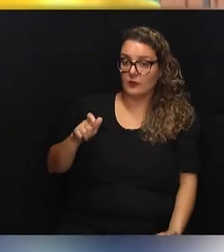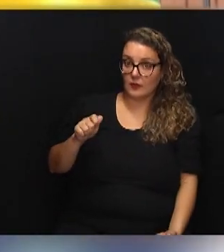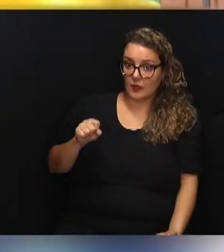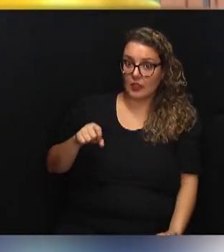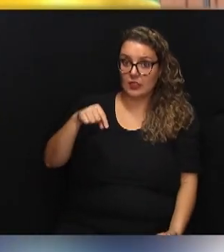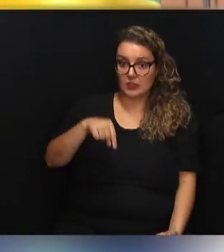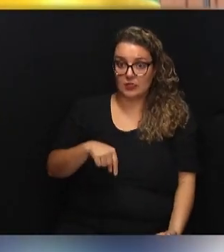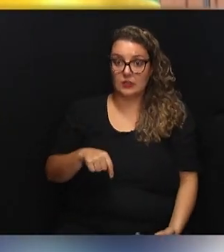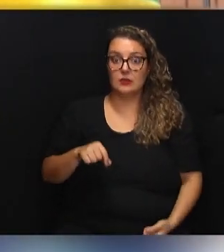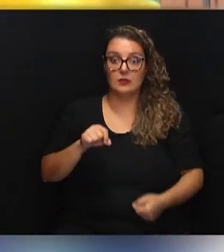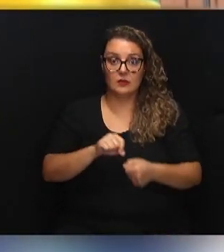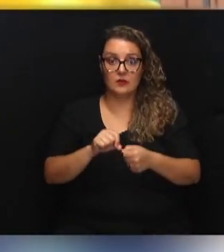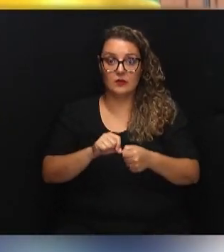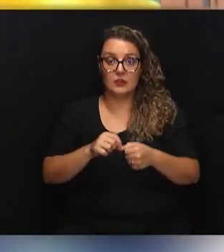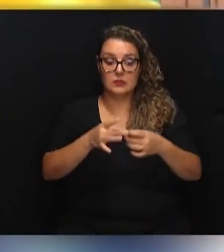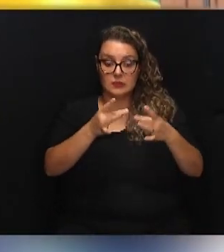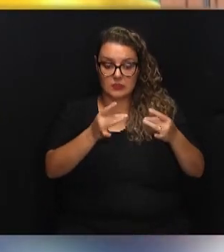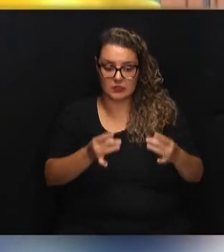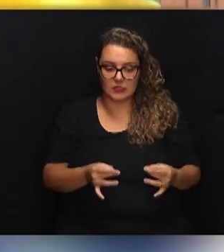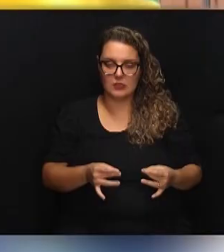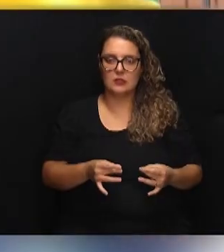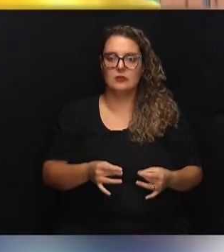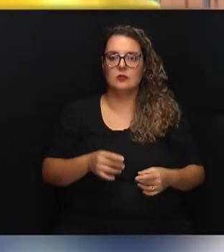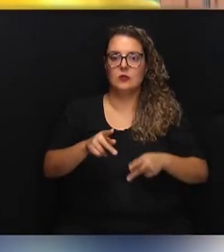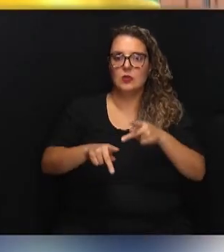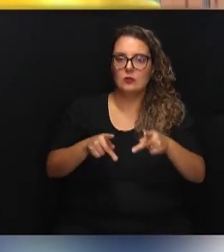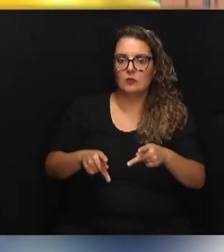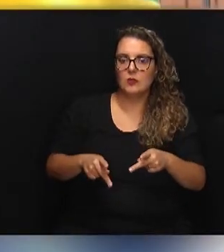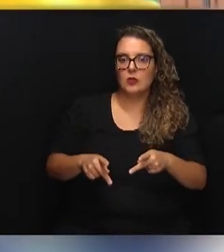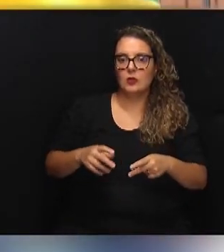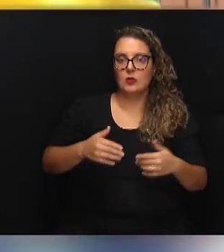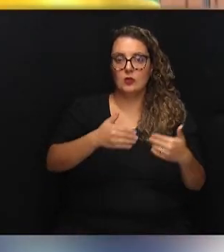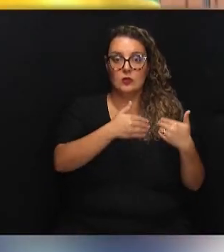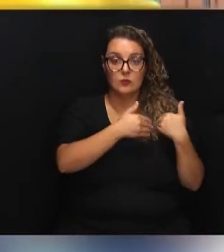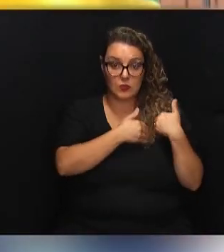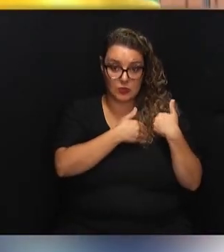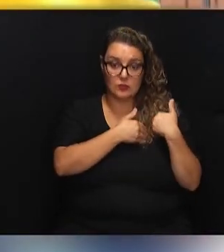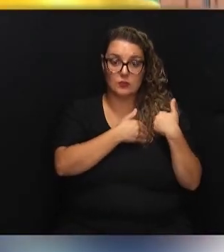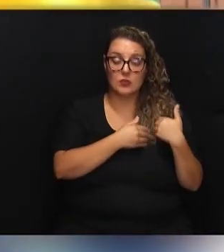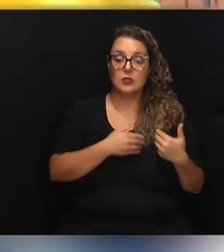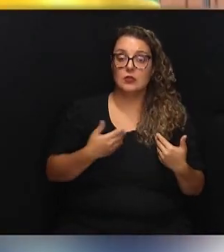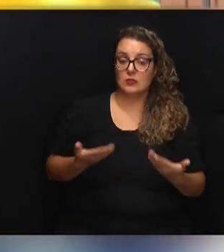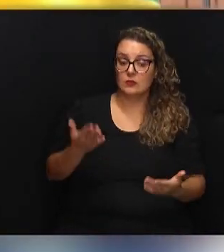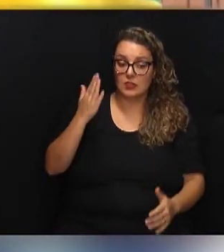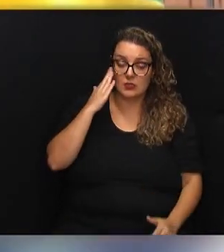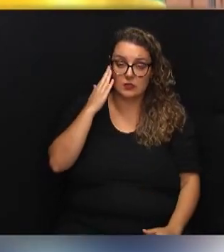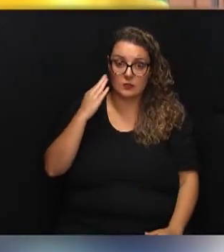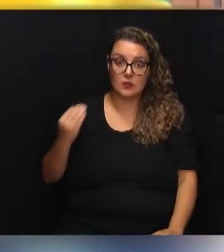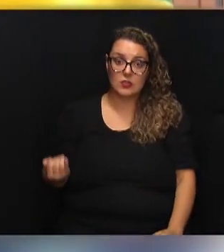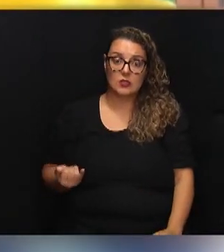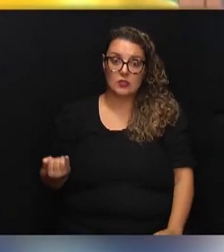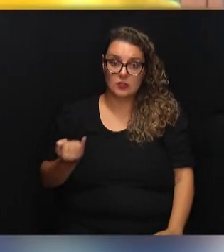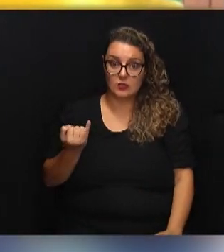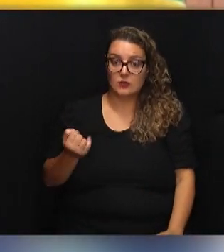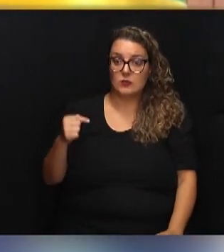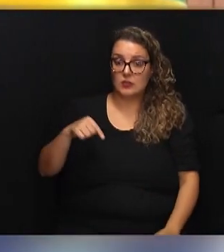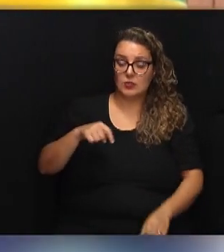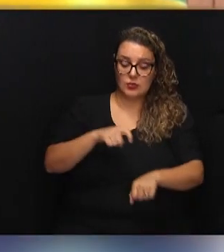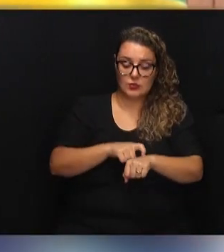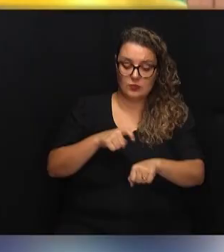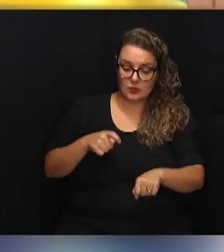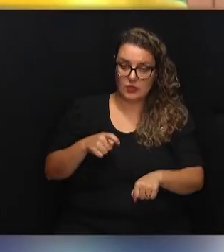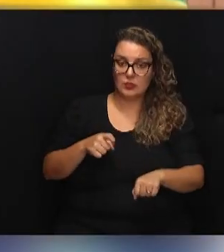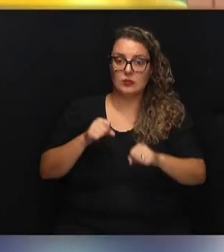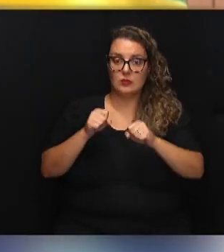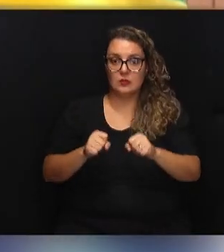fazendo essa prestação de conta com a população, com os tutores, que vai saber da importância deste momento, que vai